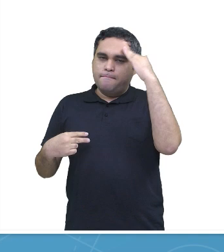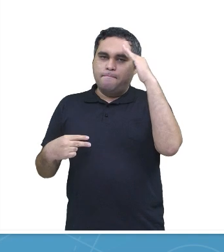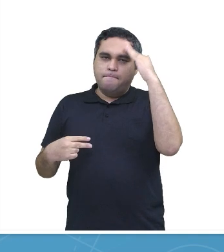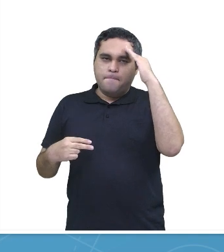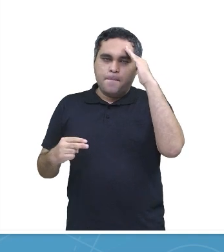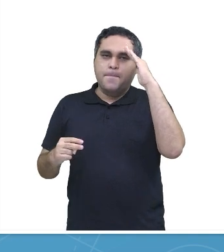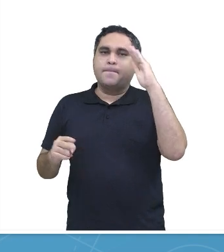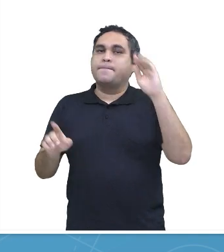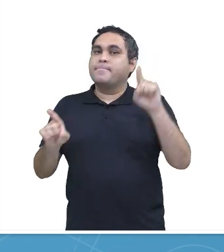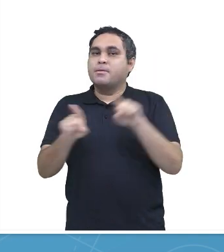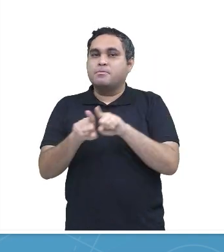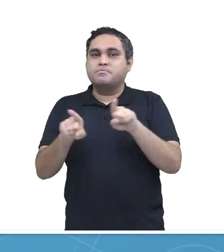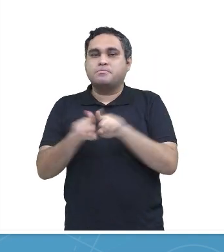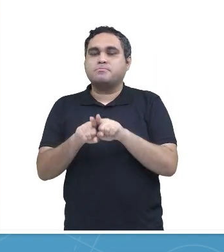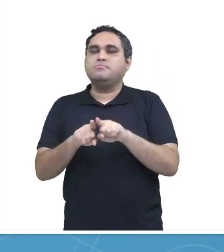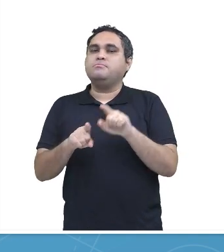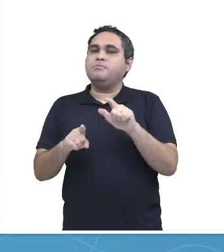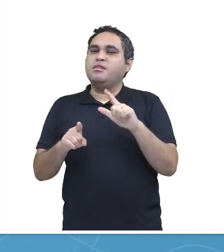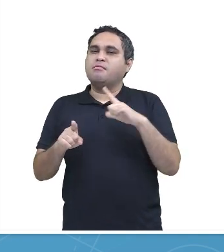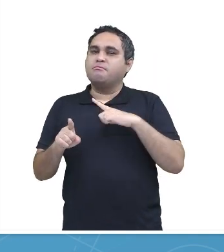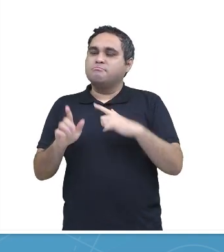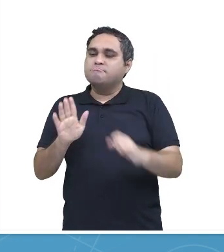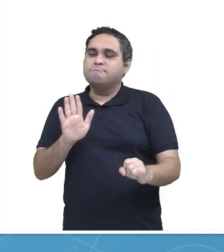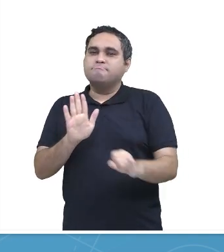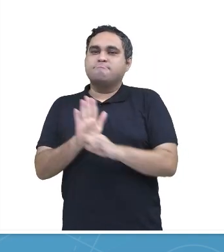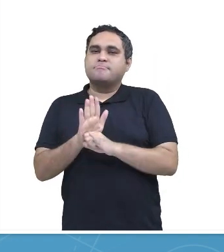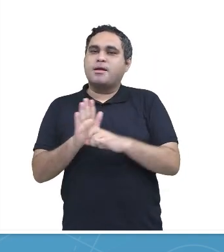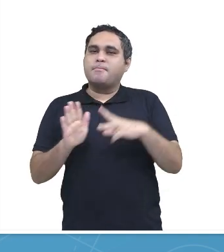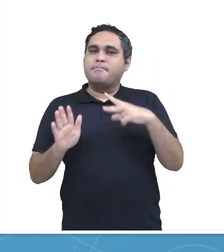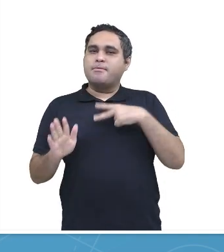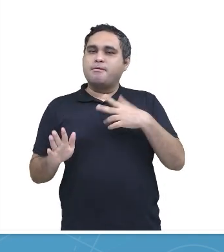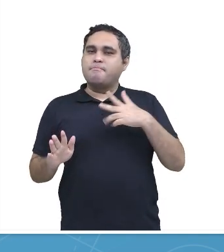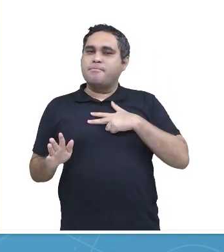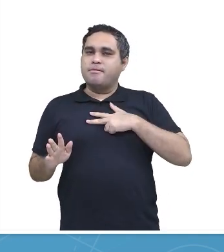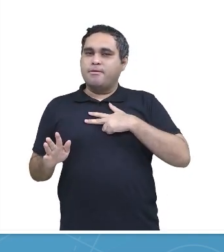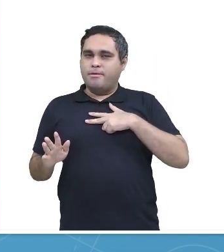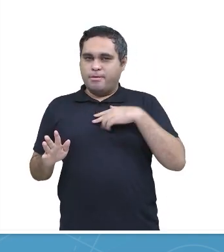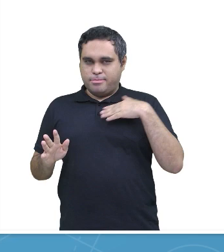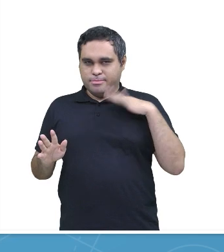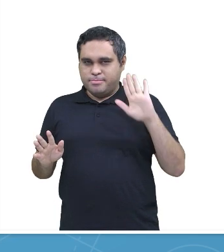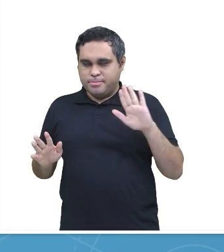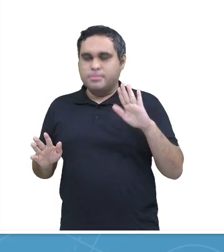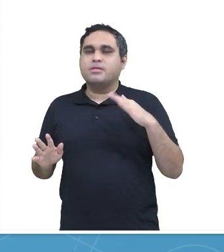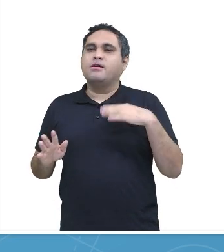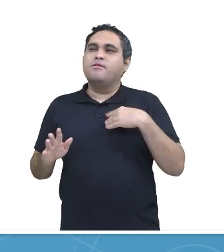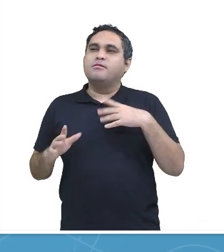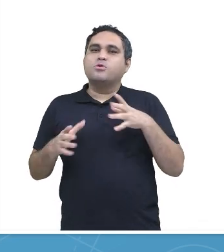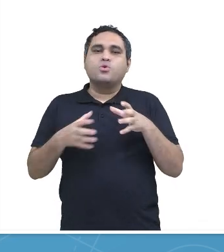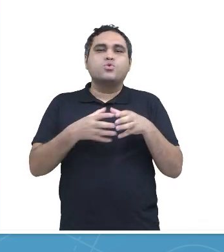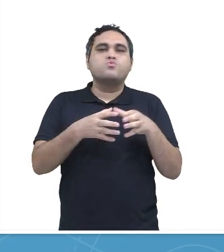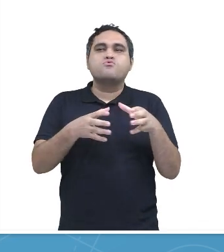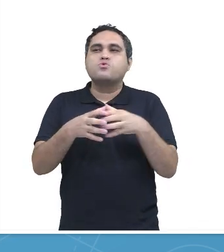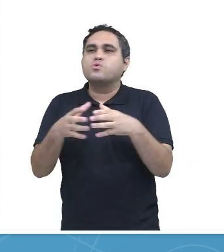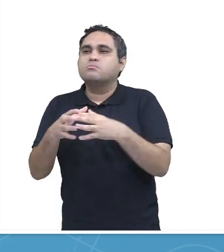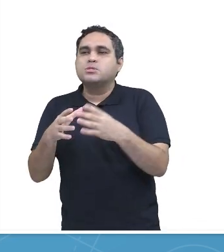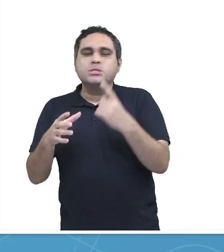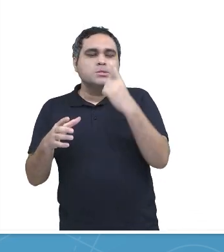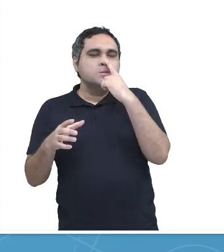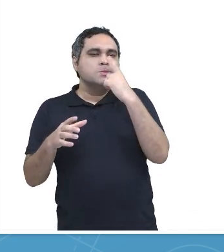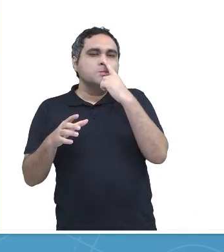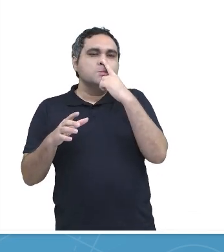ter uma identidade própria. Então, por isso, vai em busca de grupos em que ele possa se encaixar